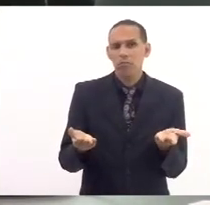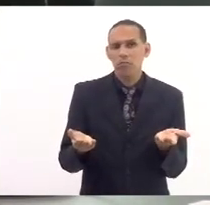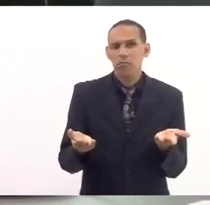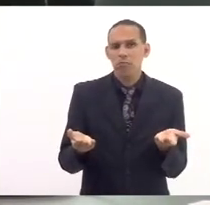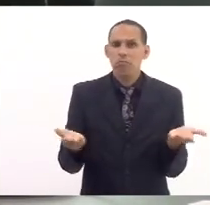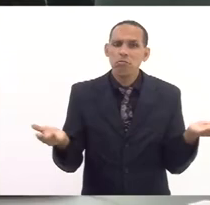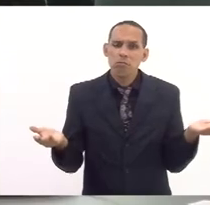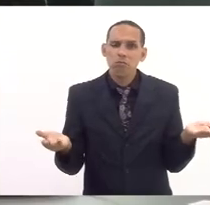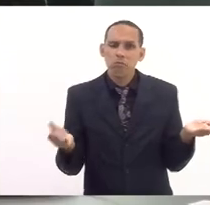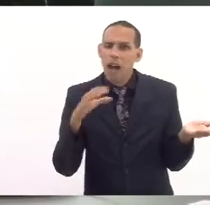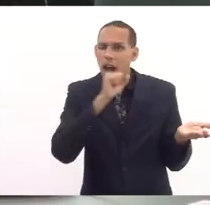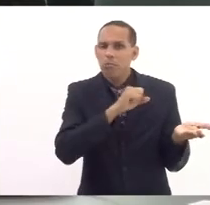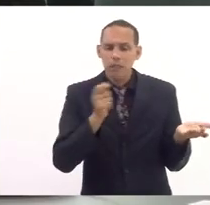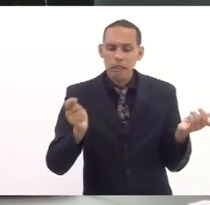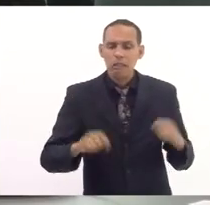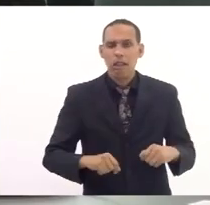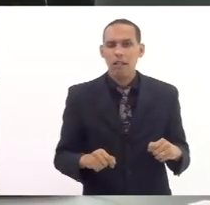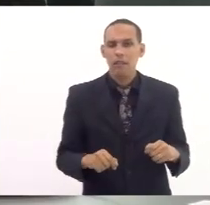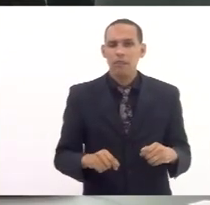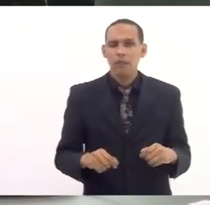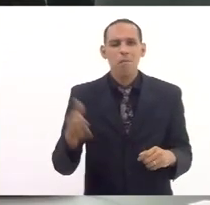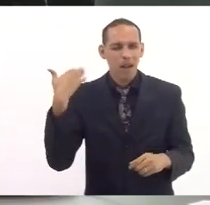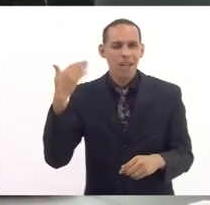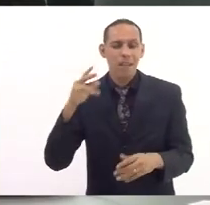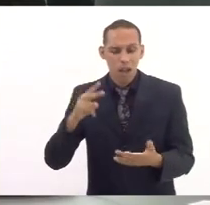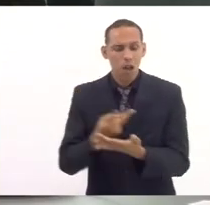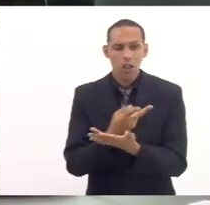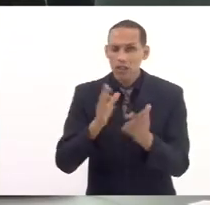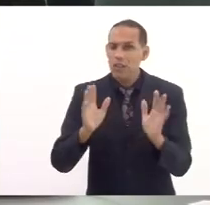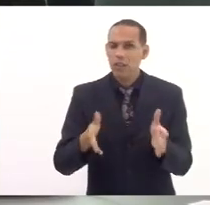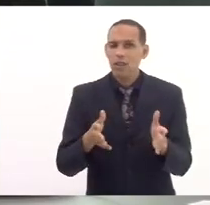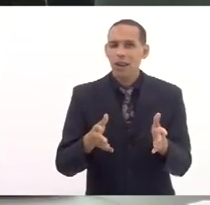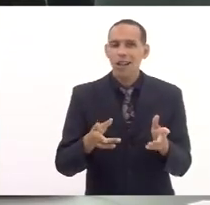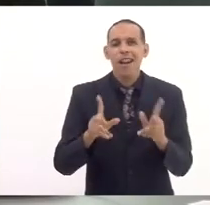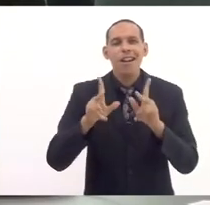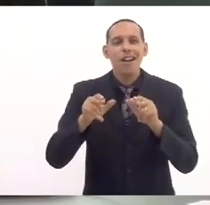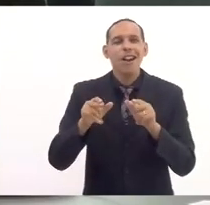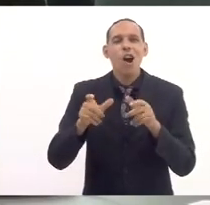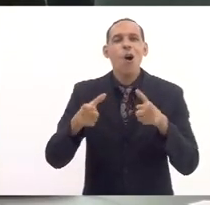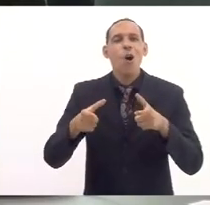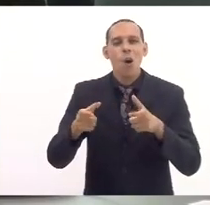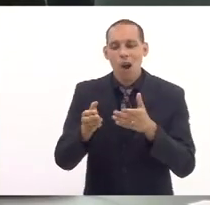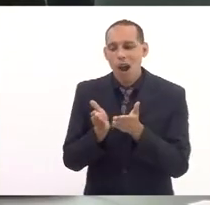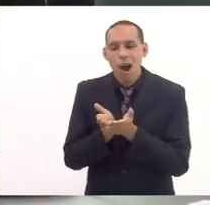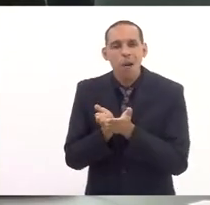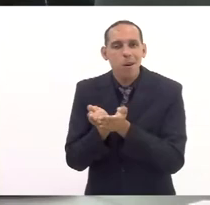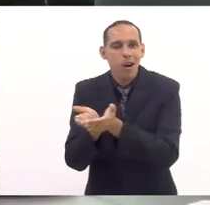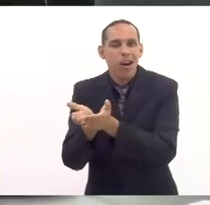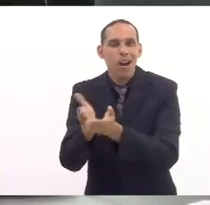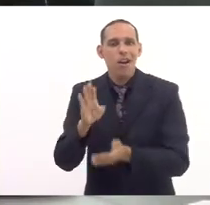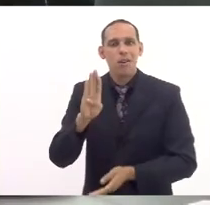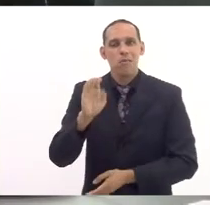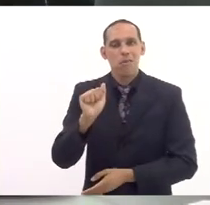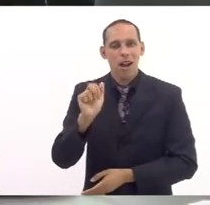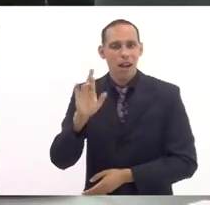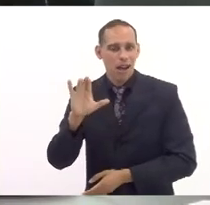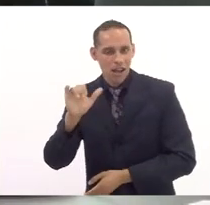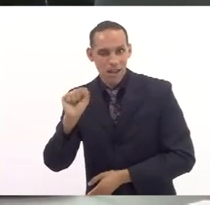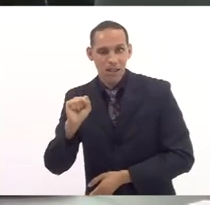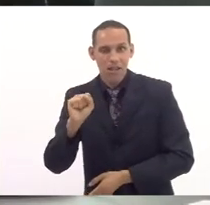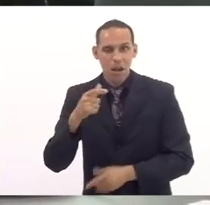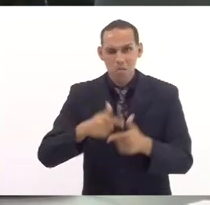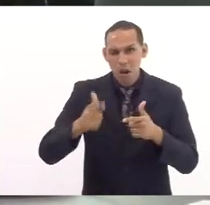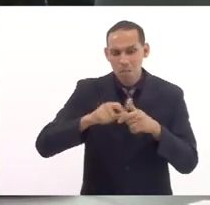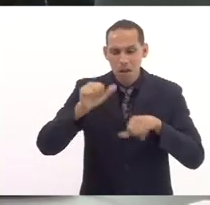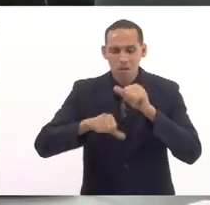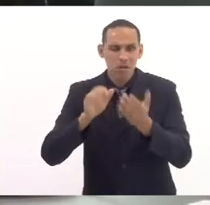mais rapidamente. Já existe um precedente disso na questão das barcas. Com todos os problemas, a barca também transformou multas